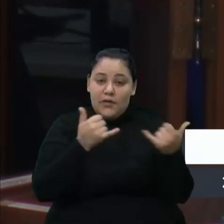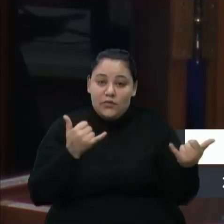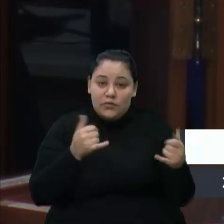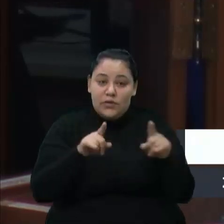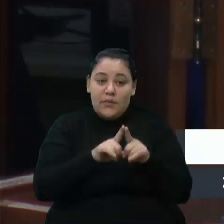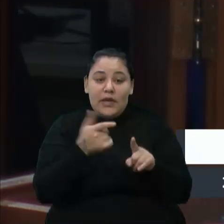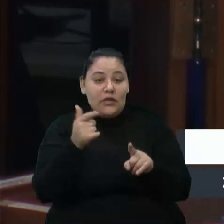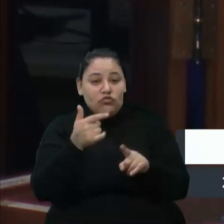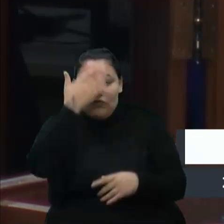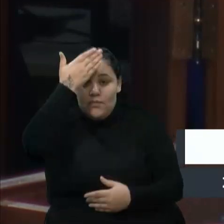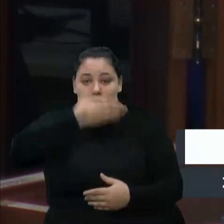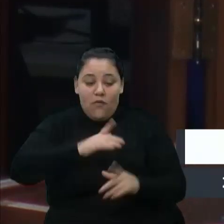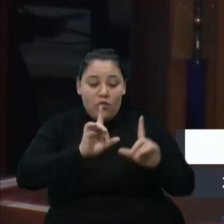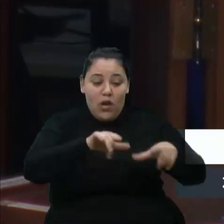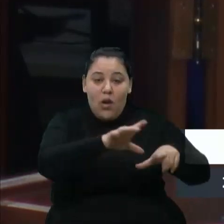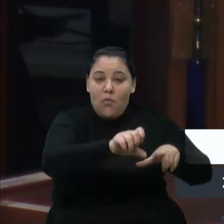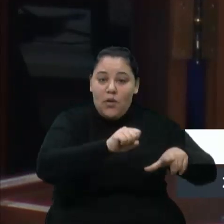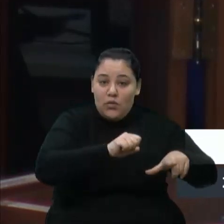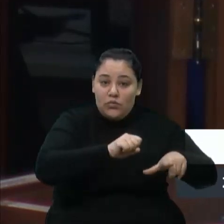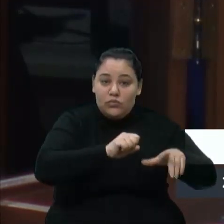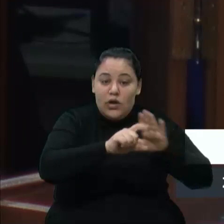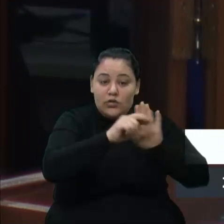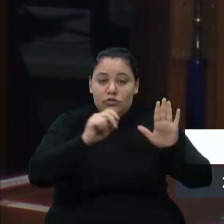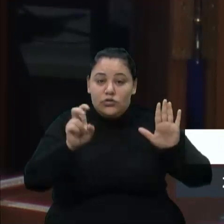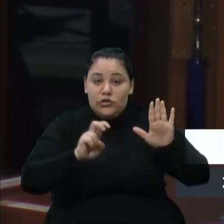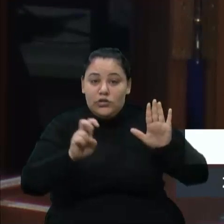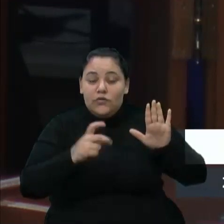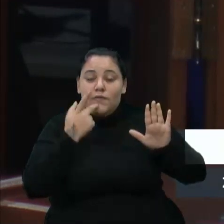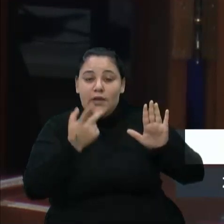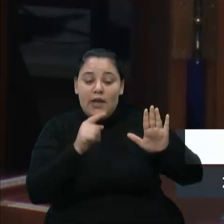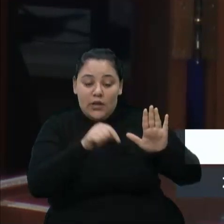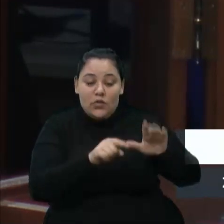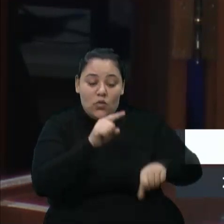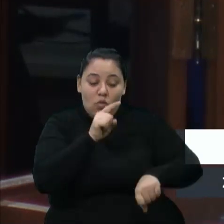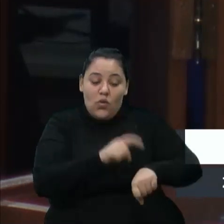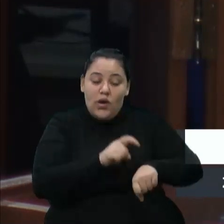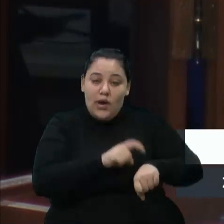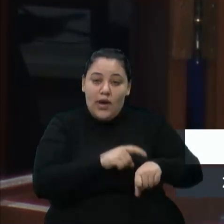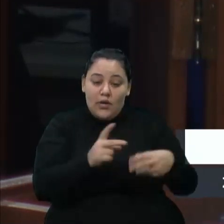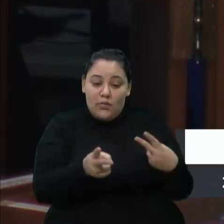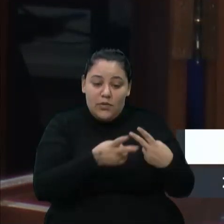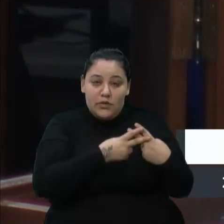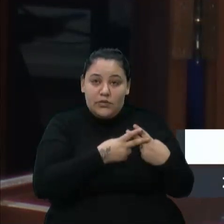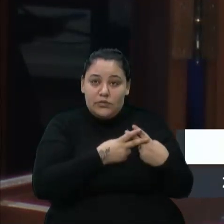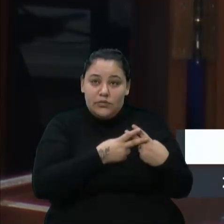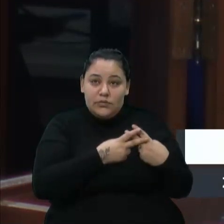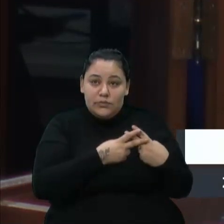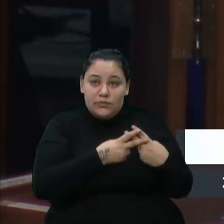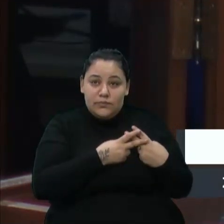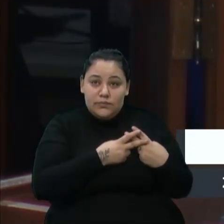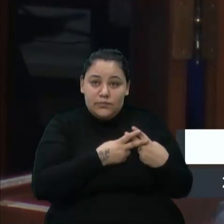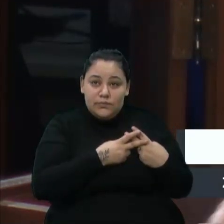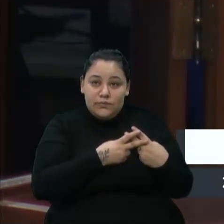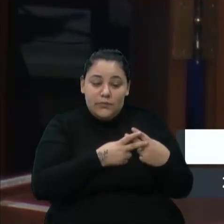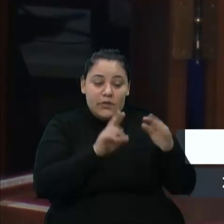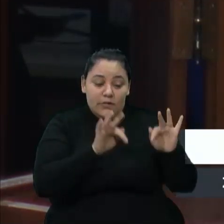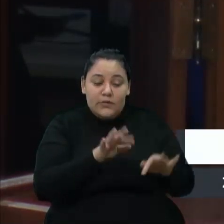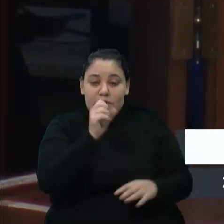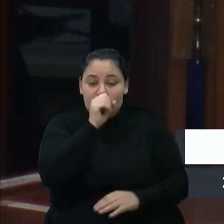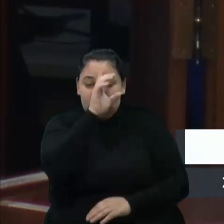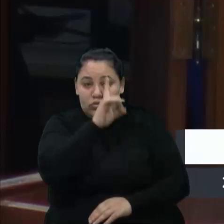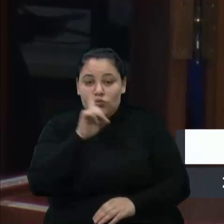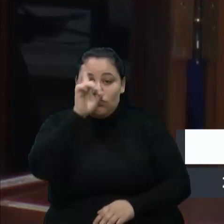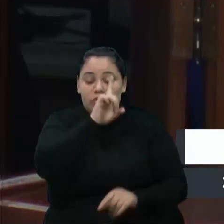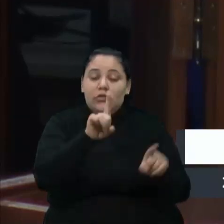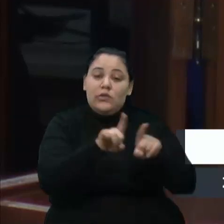origem comprovada. Artigo 5º. Fica estabelecido o horário compreendido entre 26 horas, inclusive finais de semana, feriados,